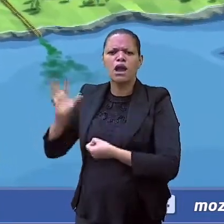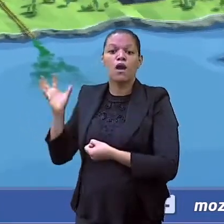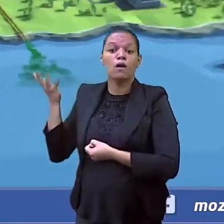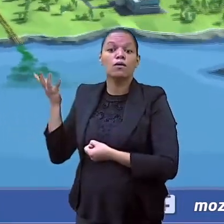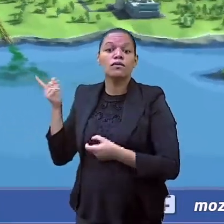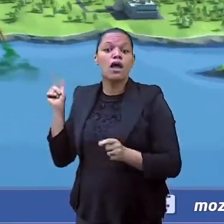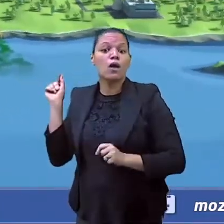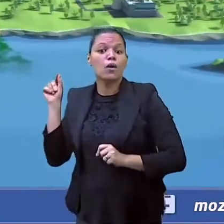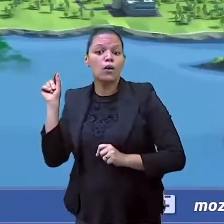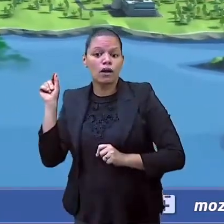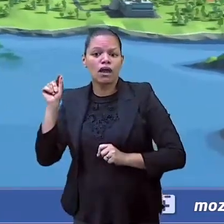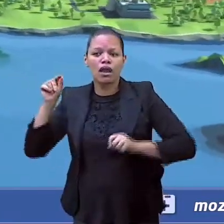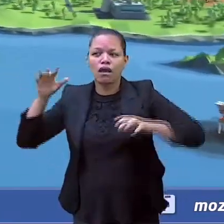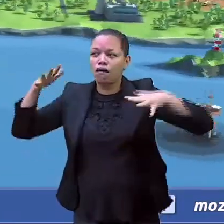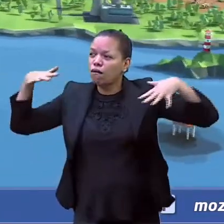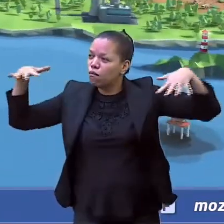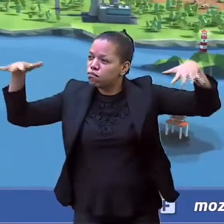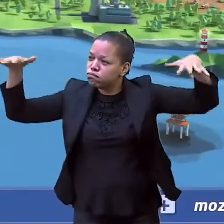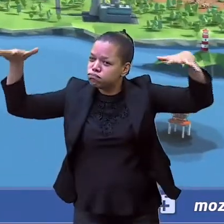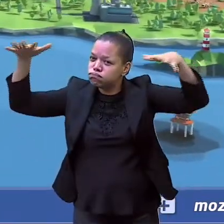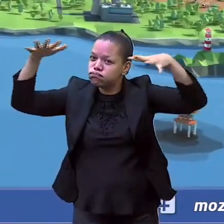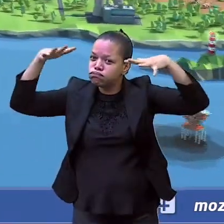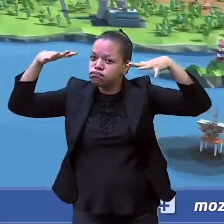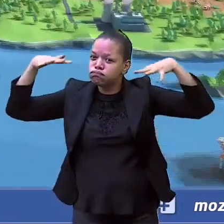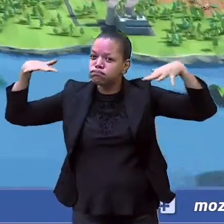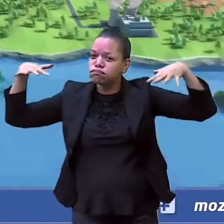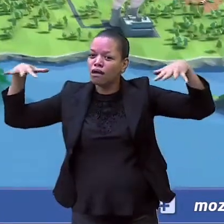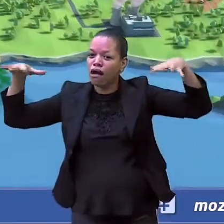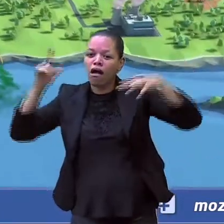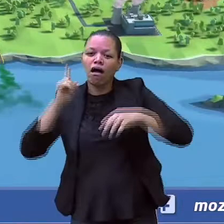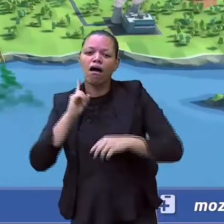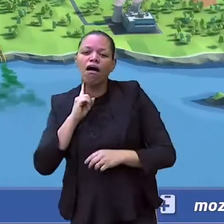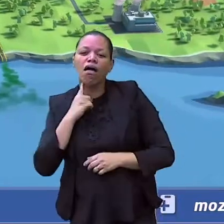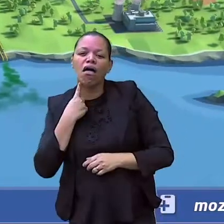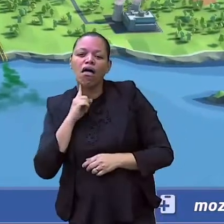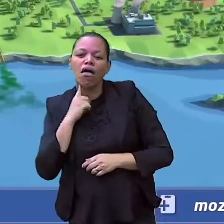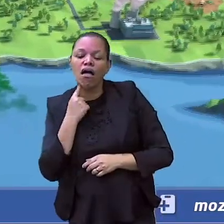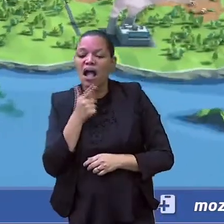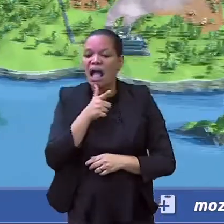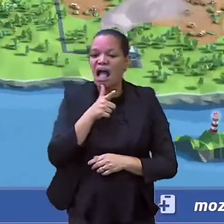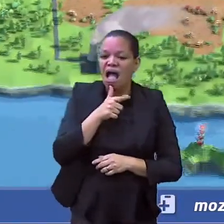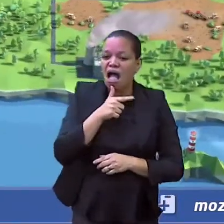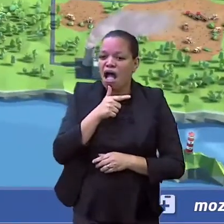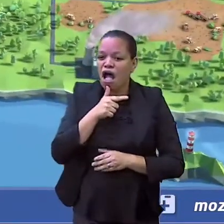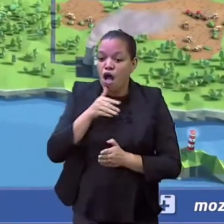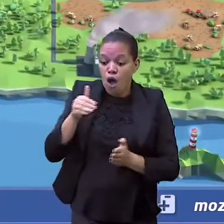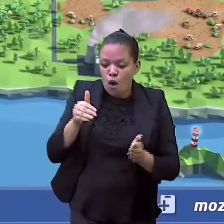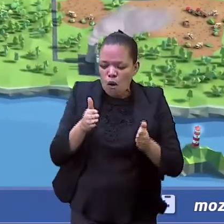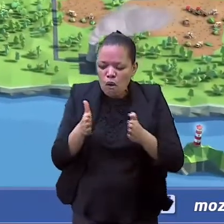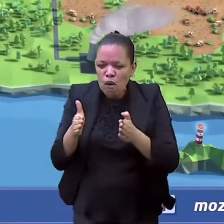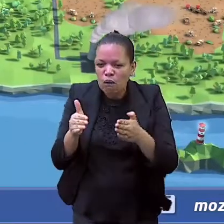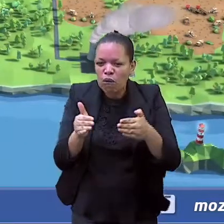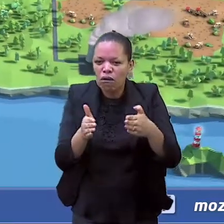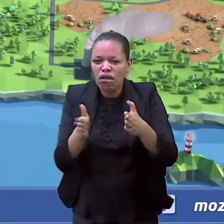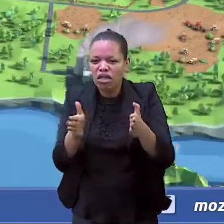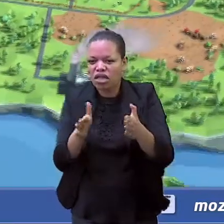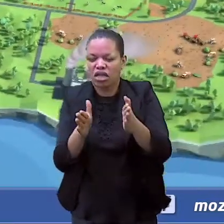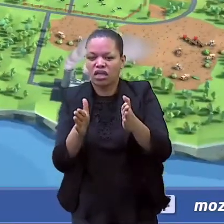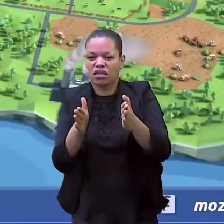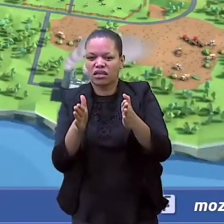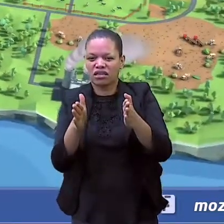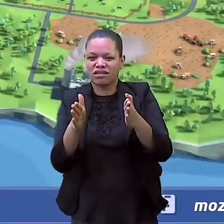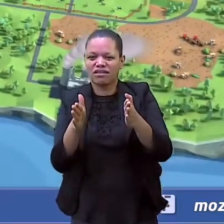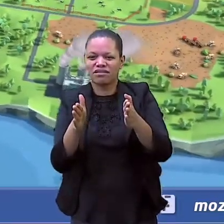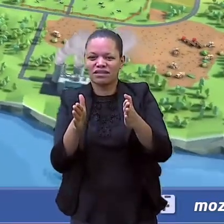a poluir o rio, começamos a jogar lixo, não cuidamos